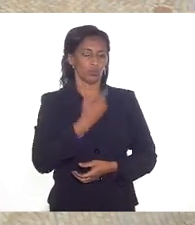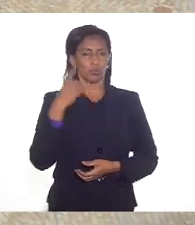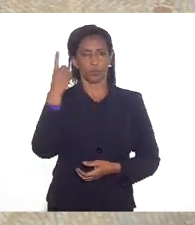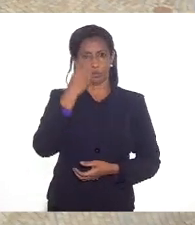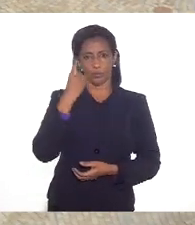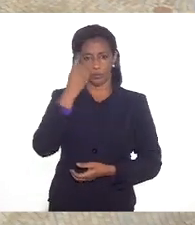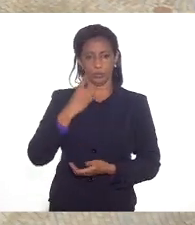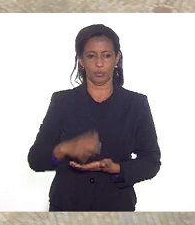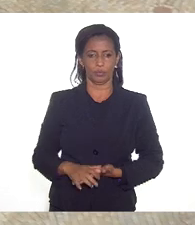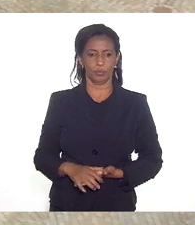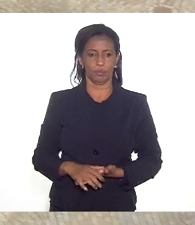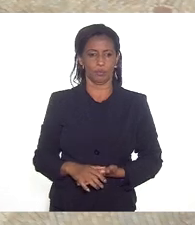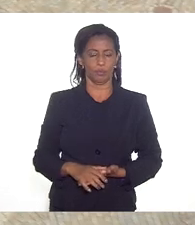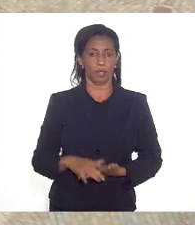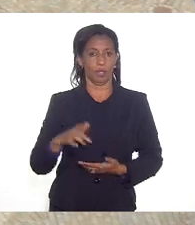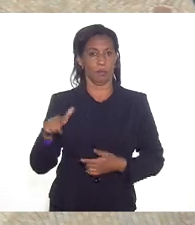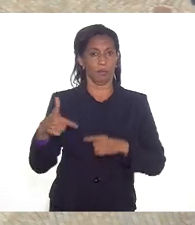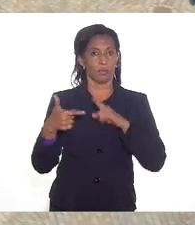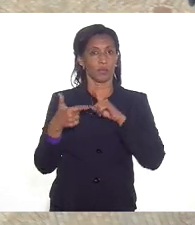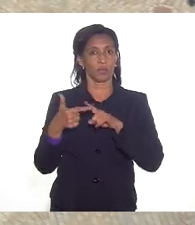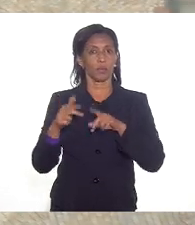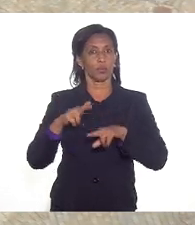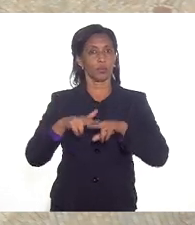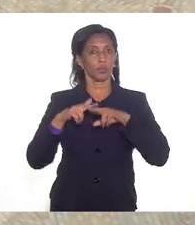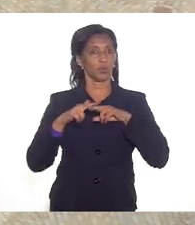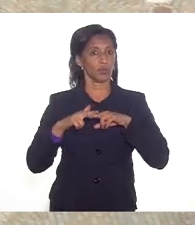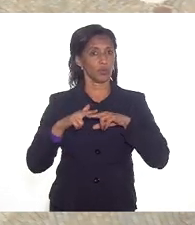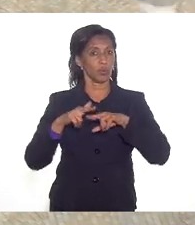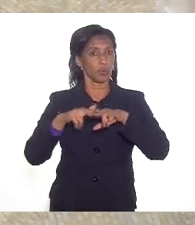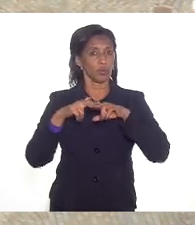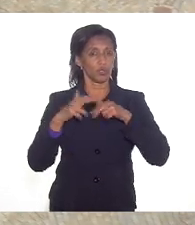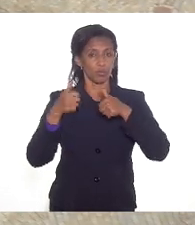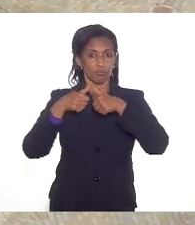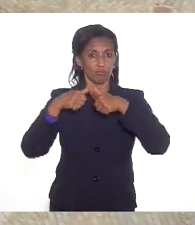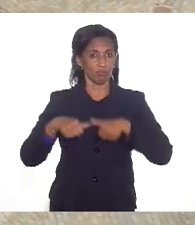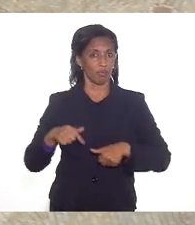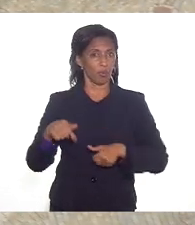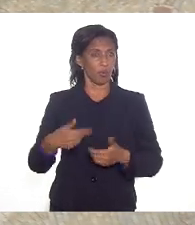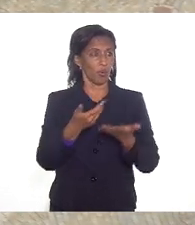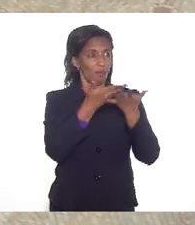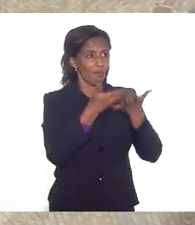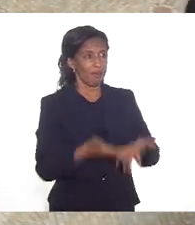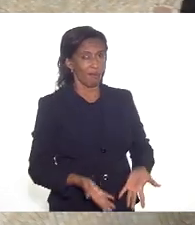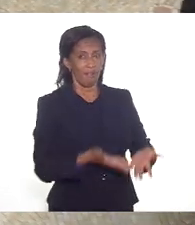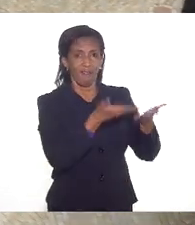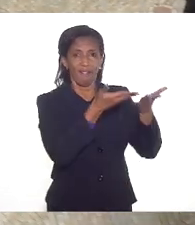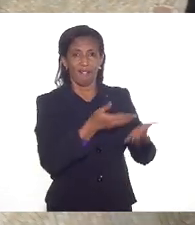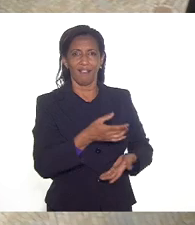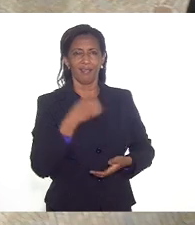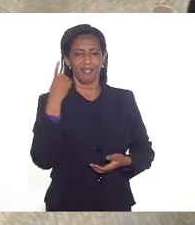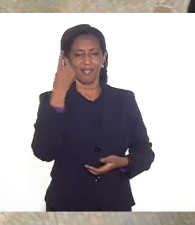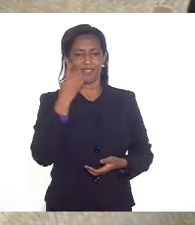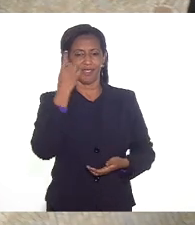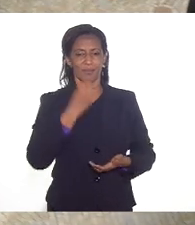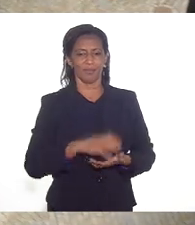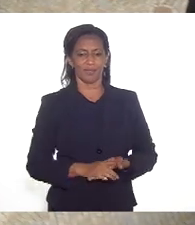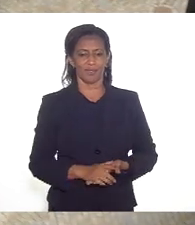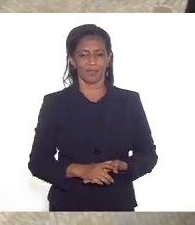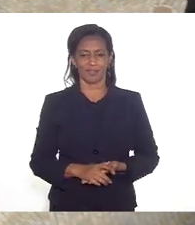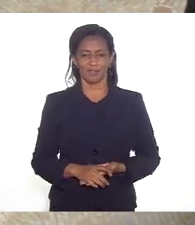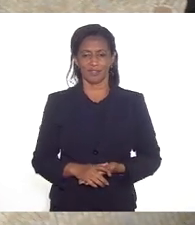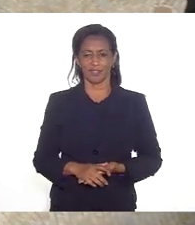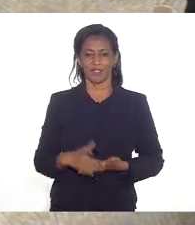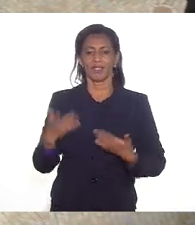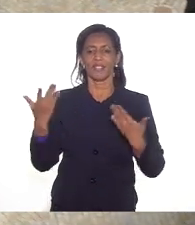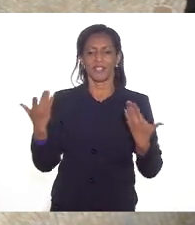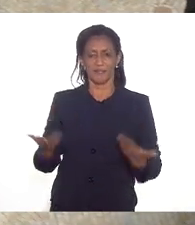deputados pelo segundo motivo motivo de estarmos dois e homenageando um deputado que